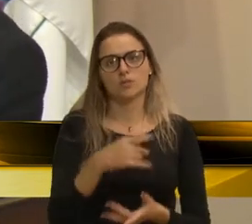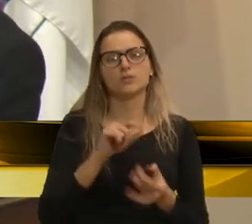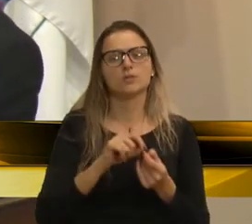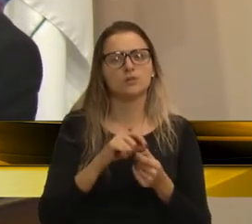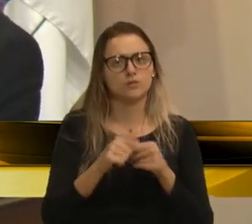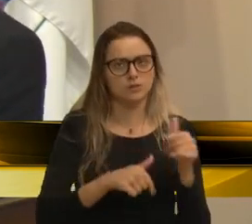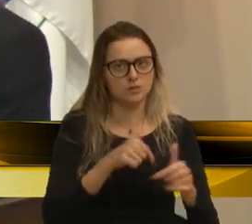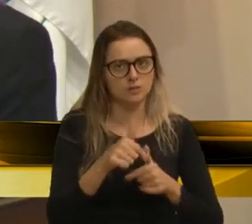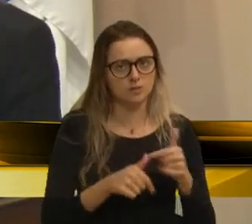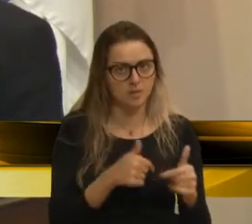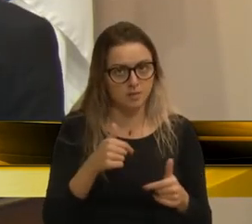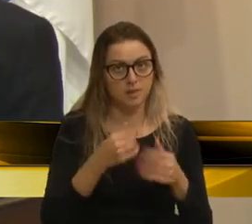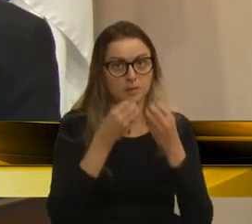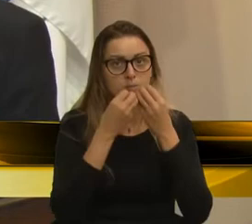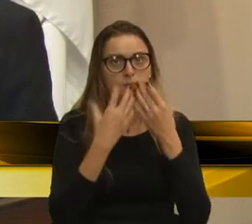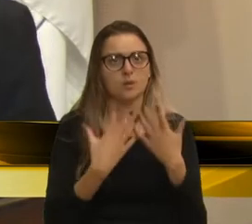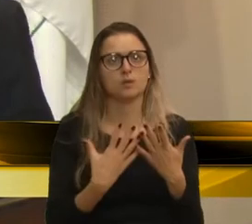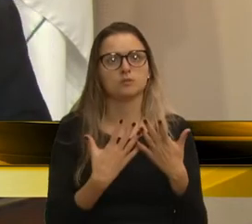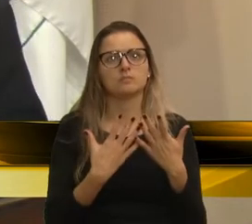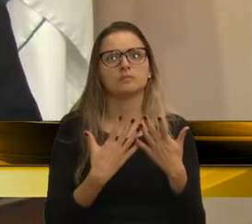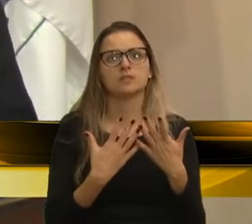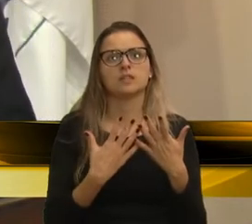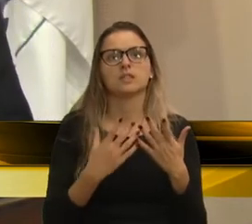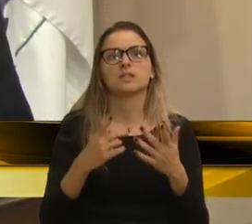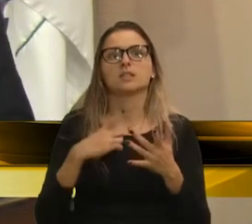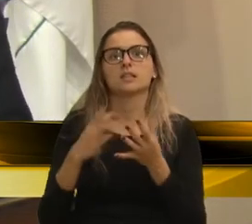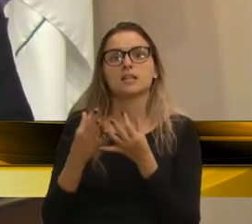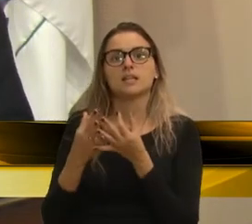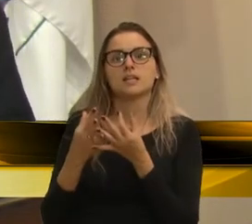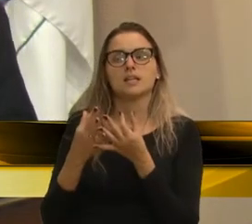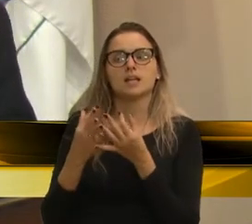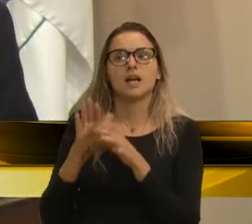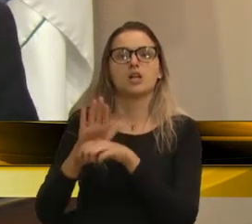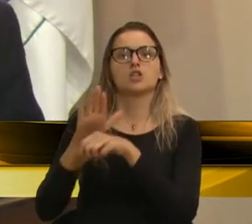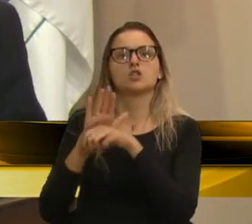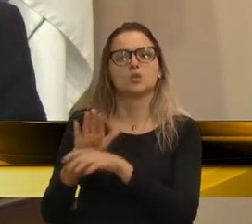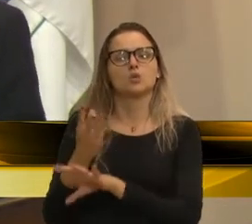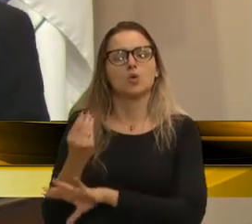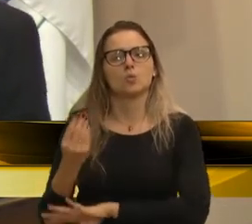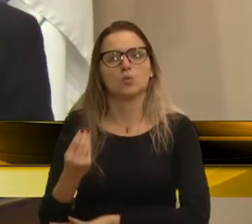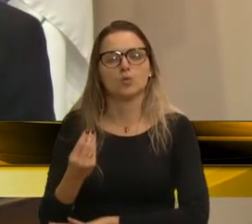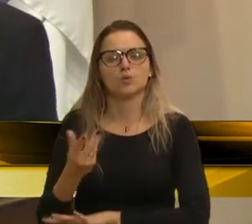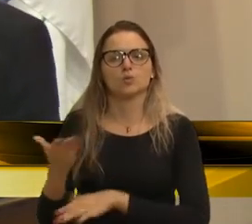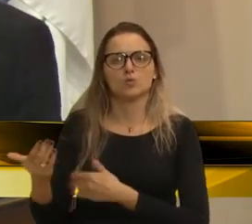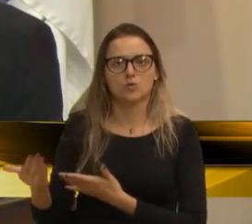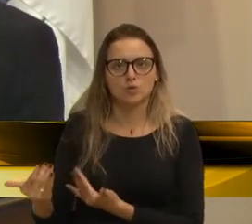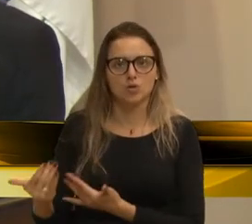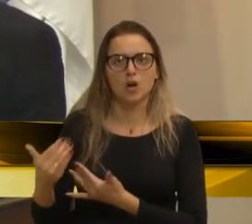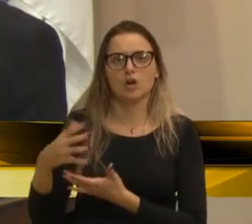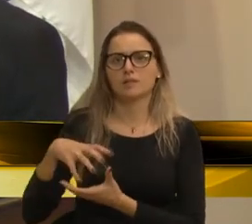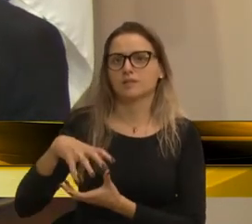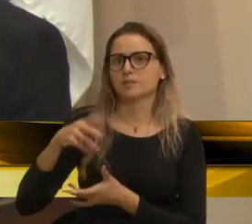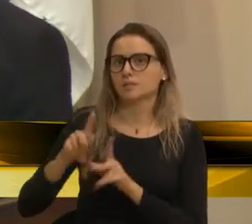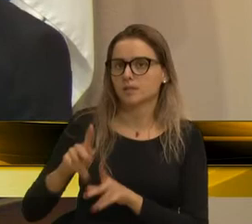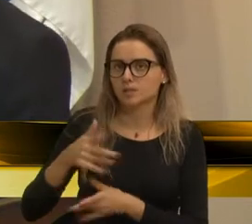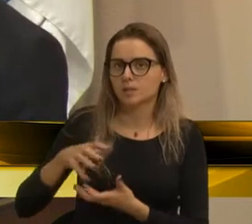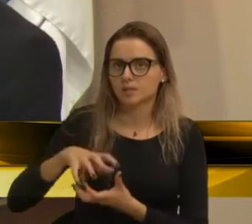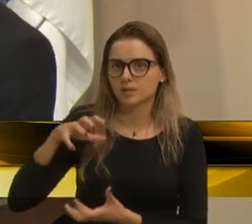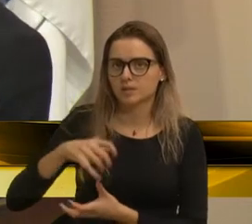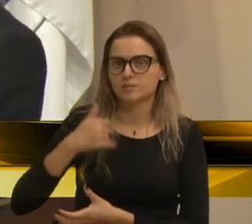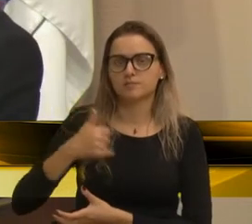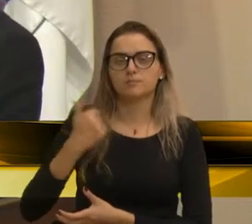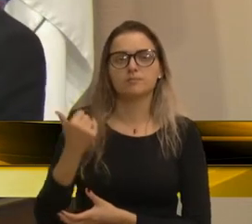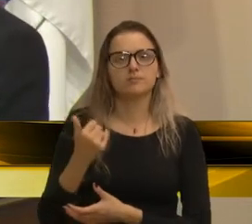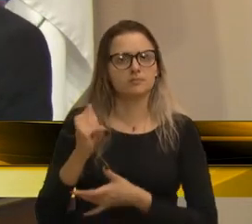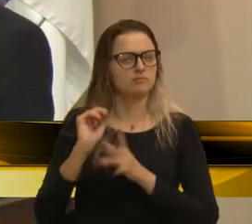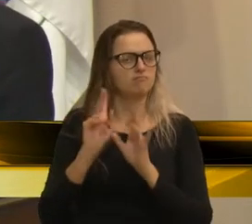serviço decente, que salvaram muitas vidas de jovens e crianças e idosos com seus projetos esportivos, ela deu a entender